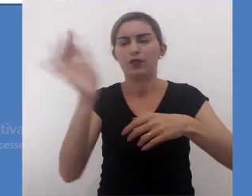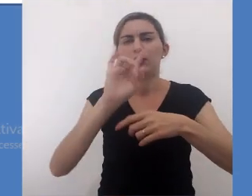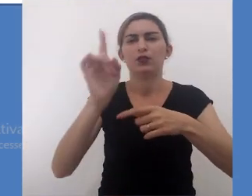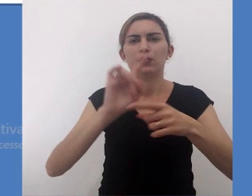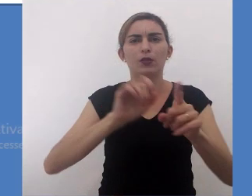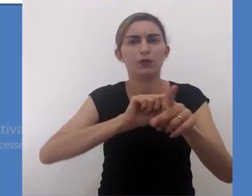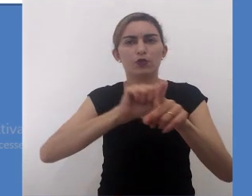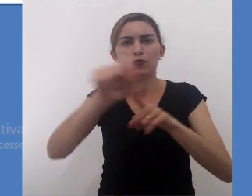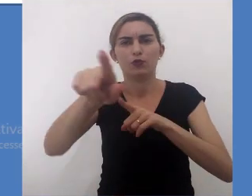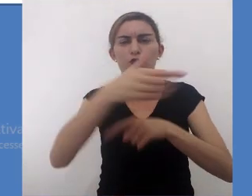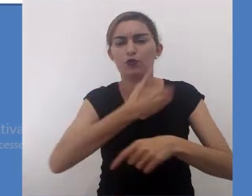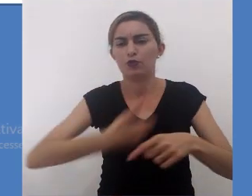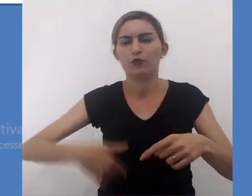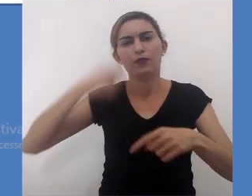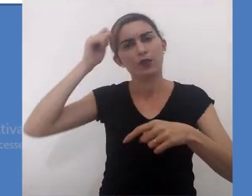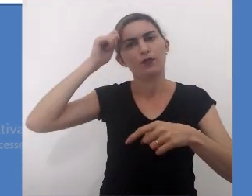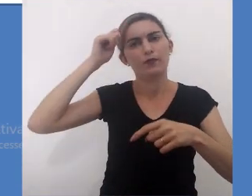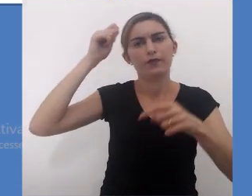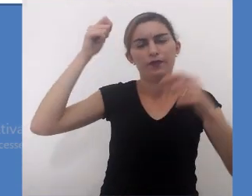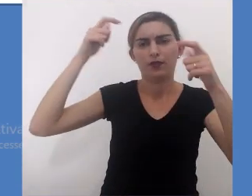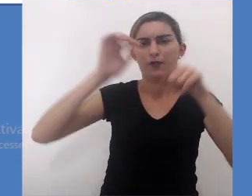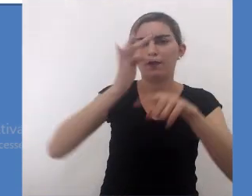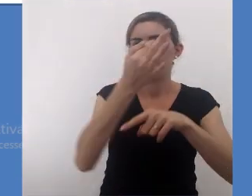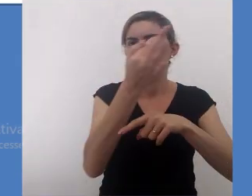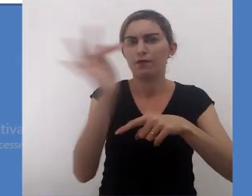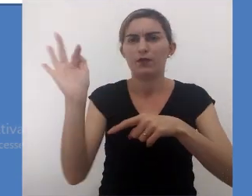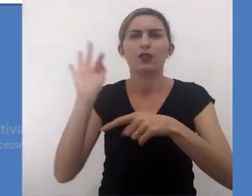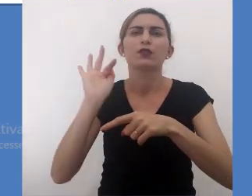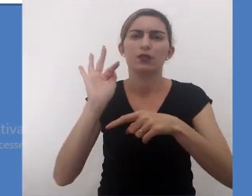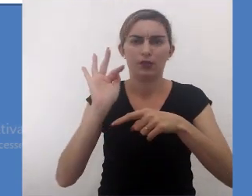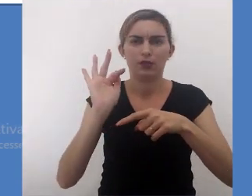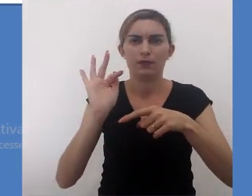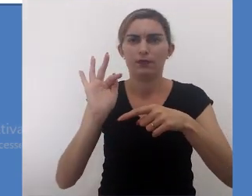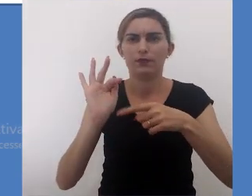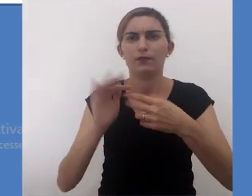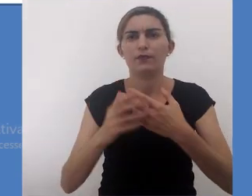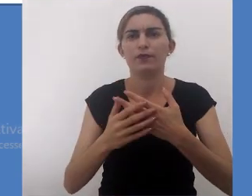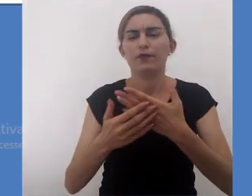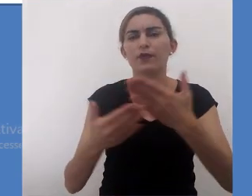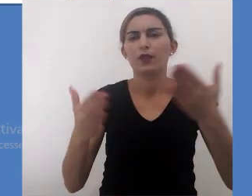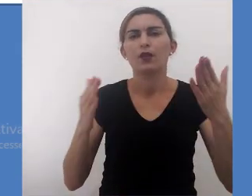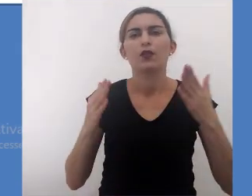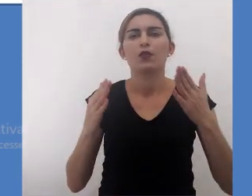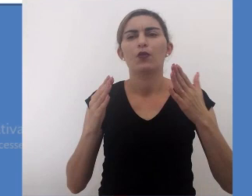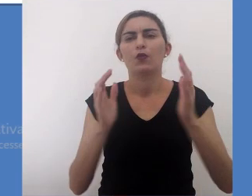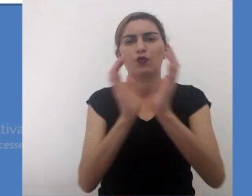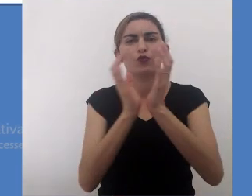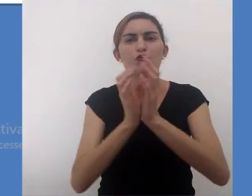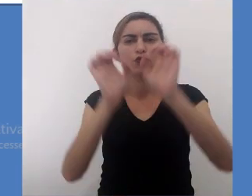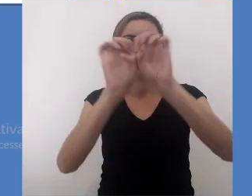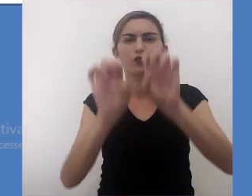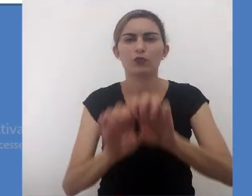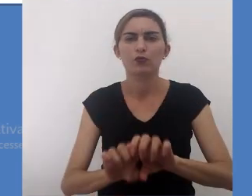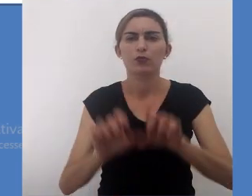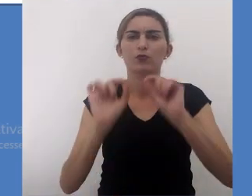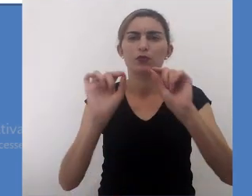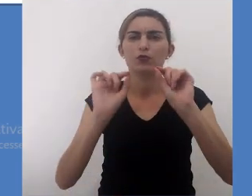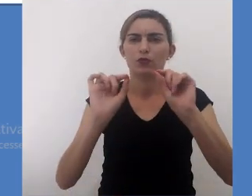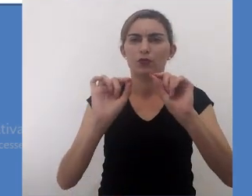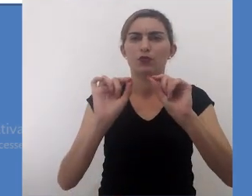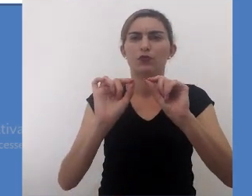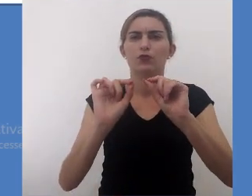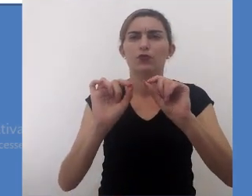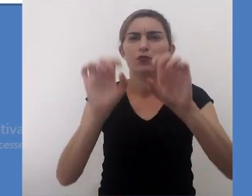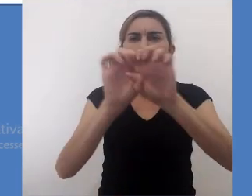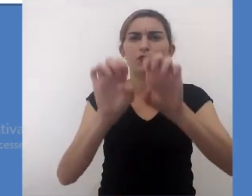governo francês e proclama a Comuna de Paris. Então, a Comuna estruturou o quê? Estruturou, meus